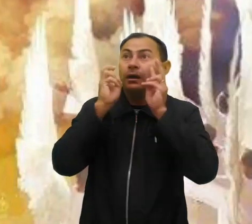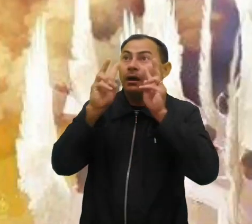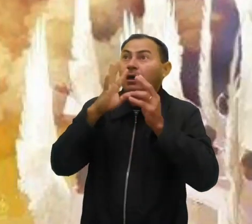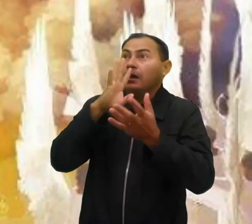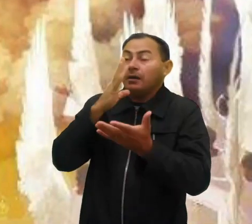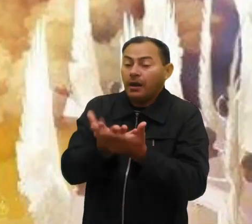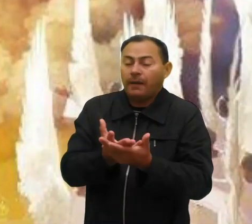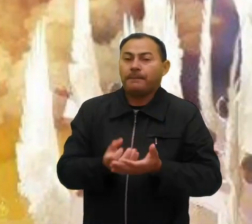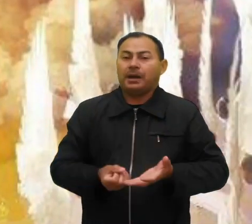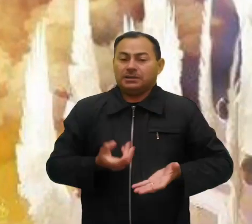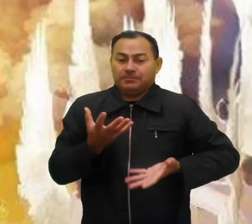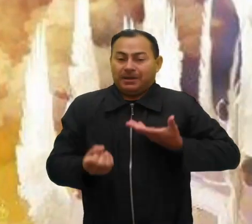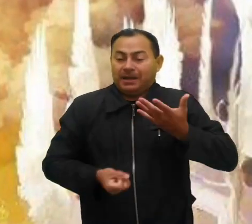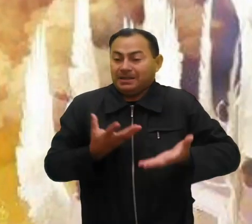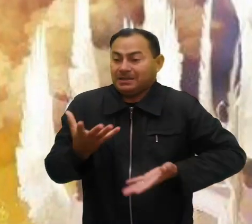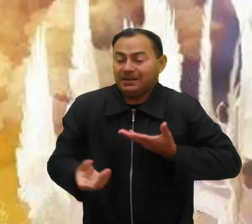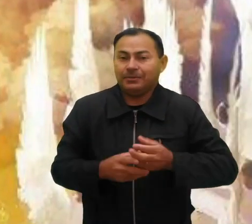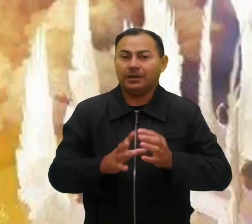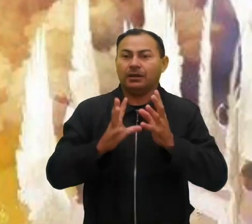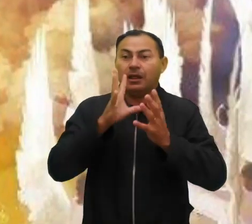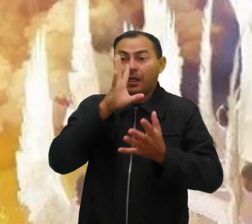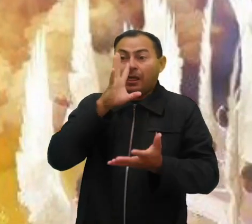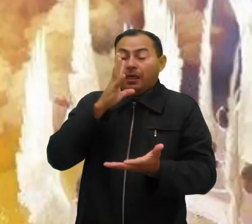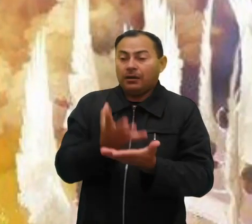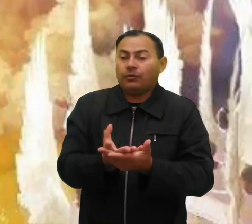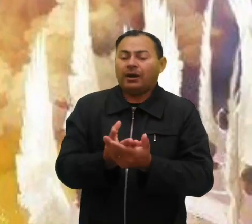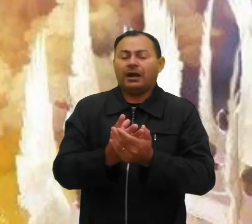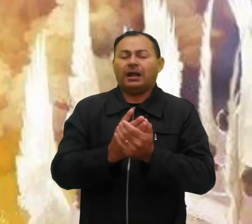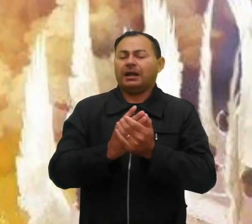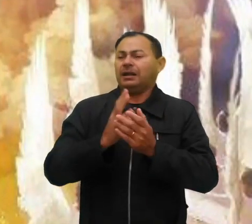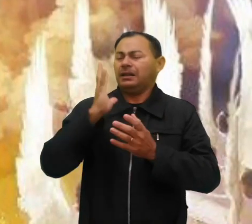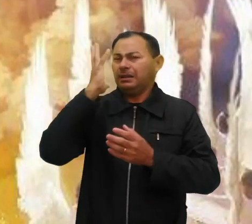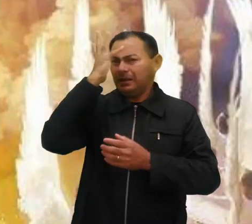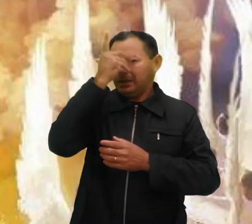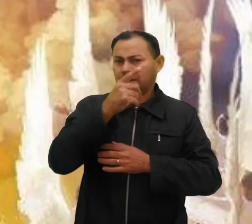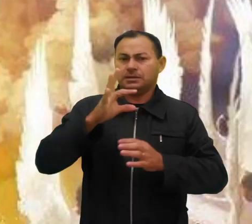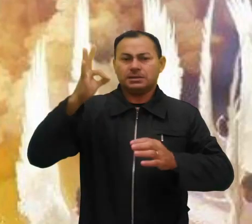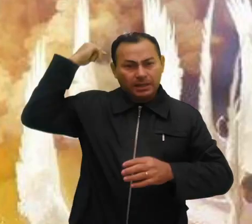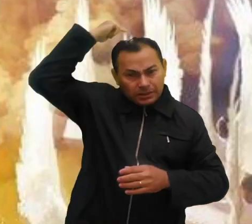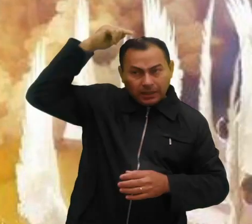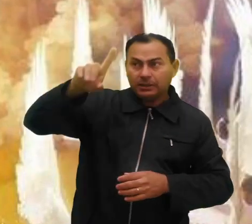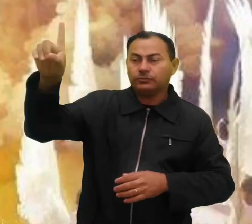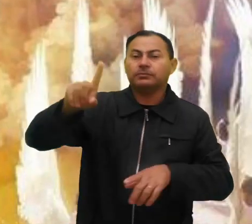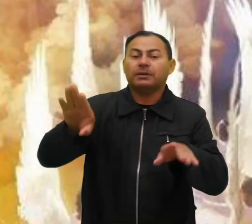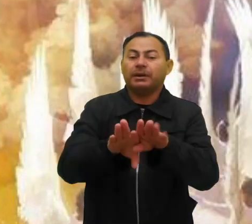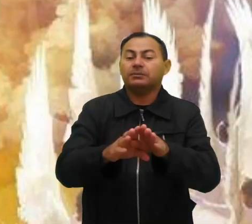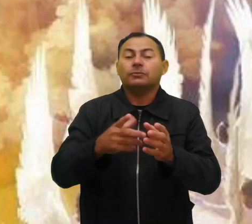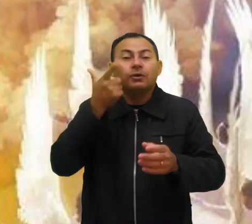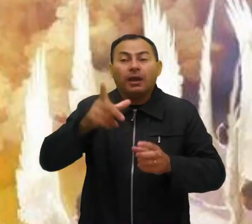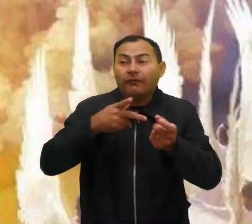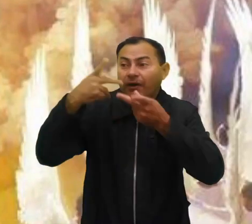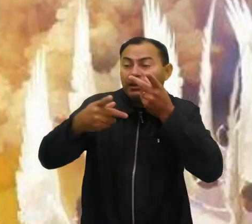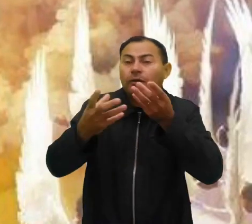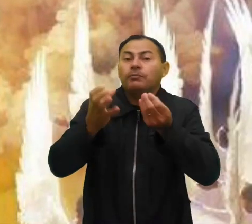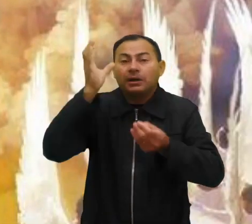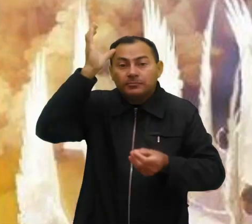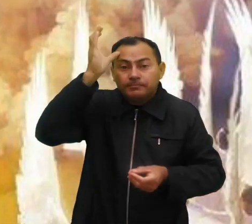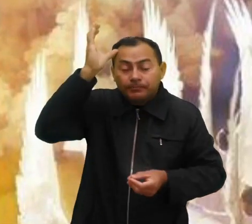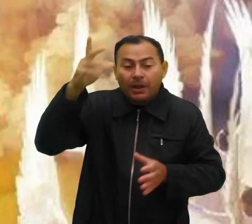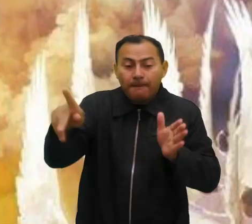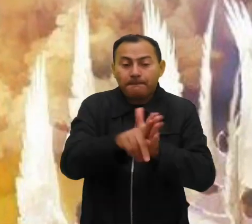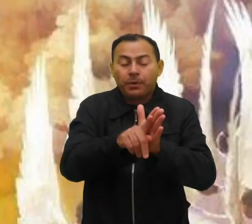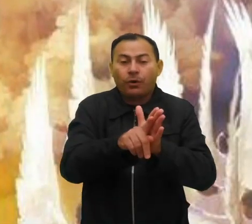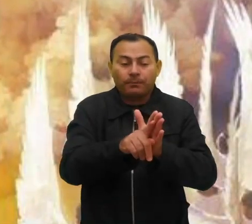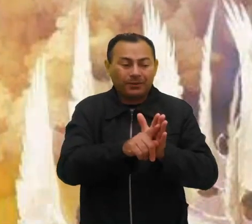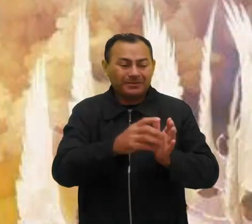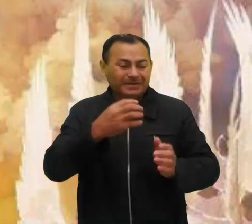se expressar e ficam impressionados com a majestade dele. Também ficam sem palavras para expressar a consciência do seu